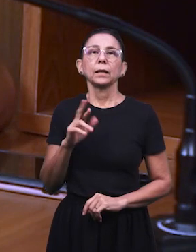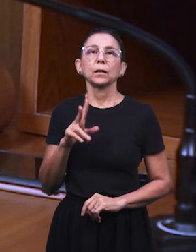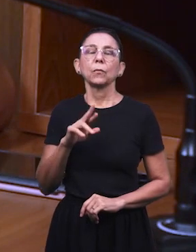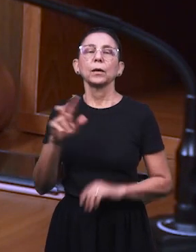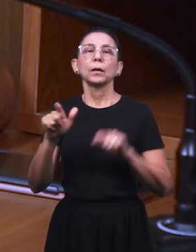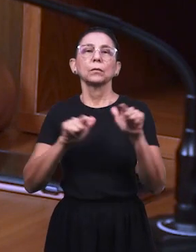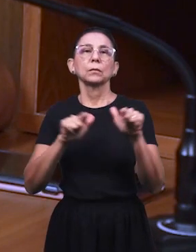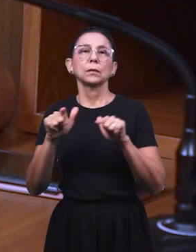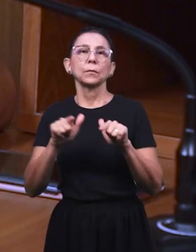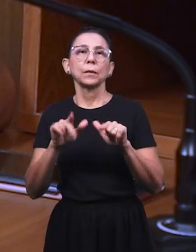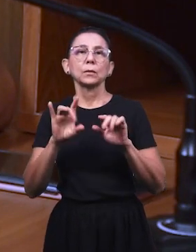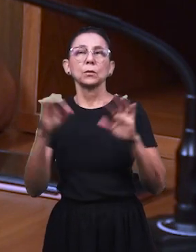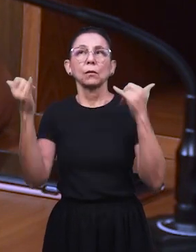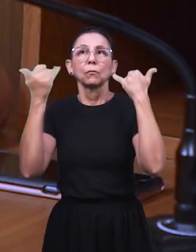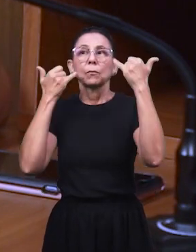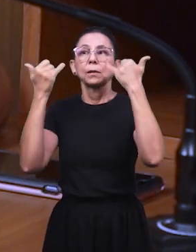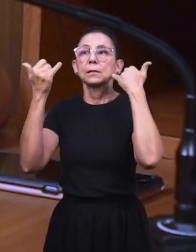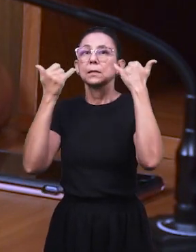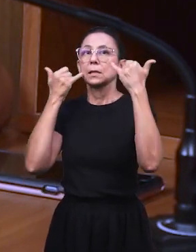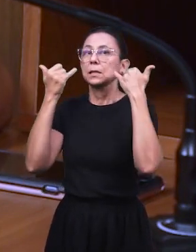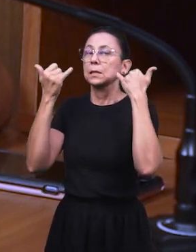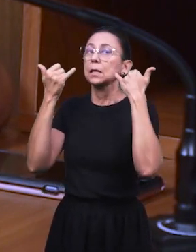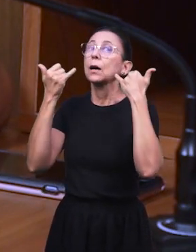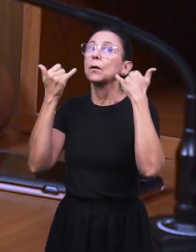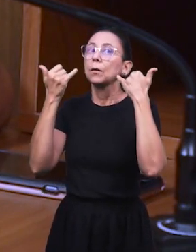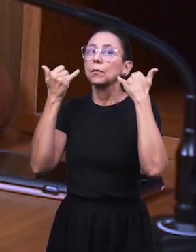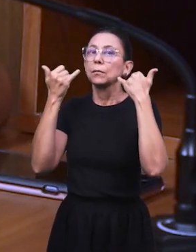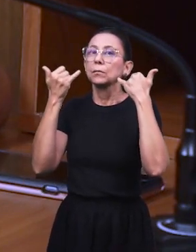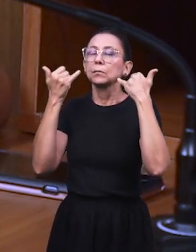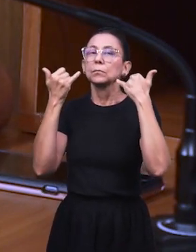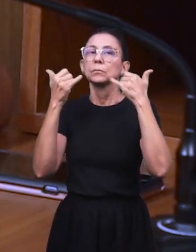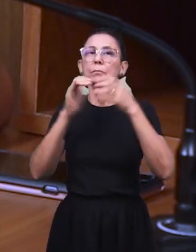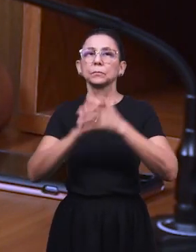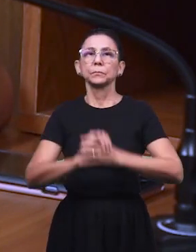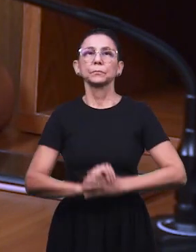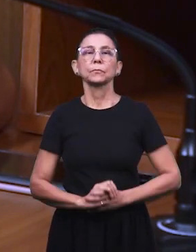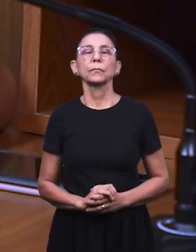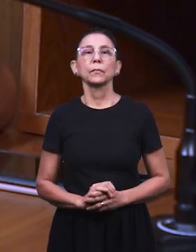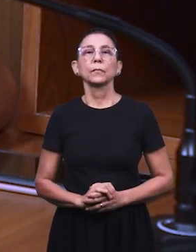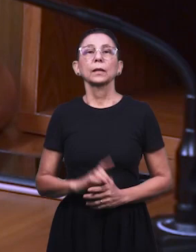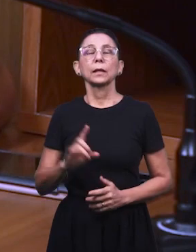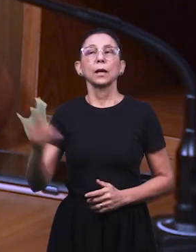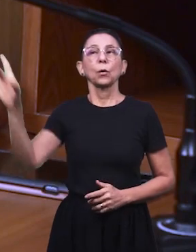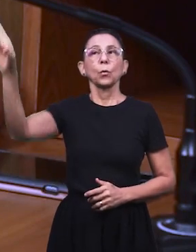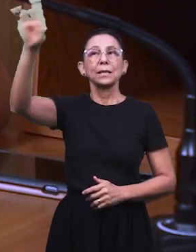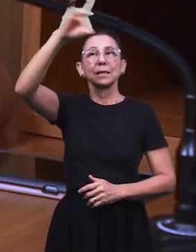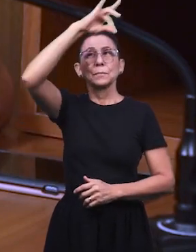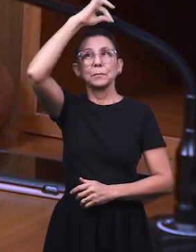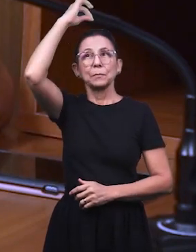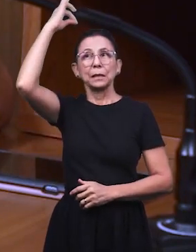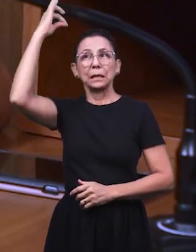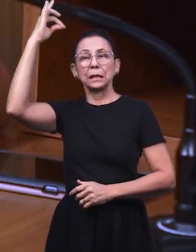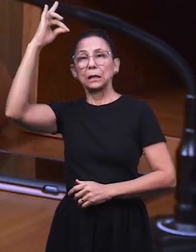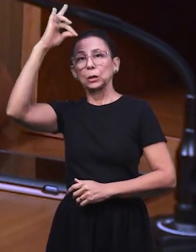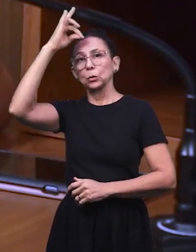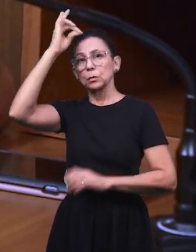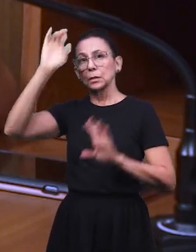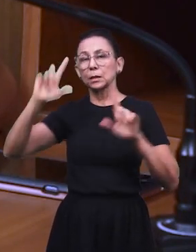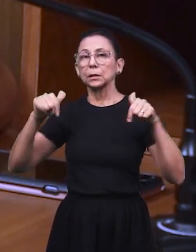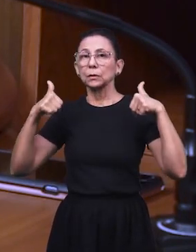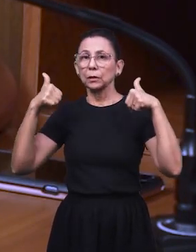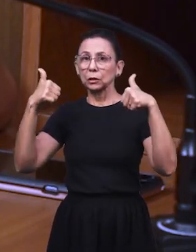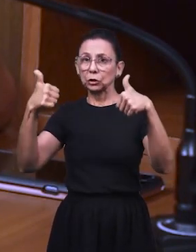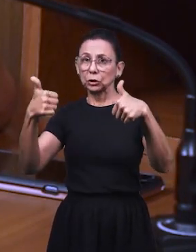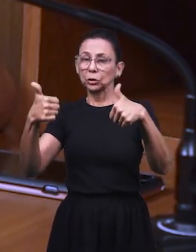trazer alguma informação. Você está trazendo uma informação que foi gerada pelo Espírito e que vai gerar mais frutos lá na